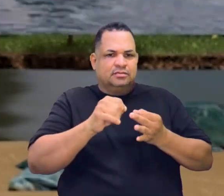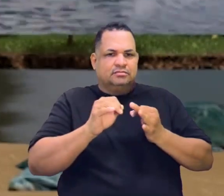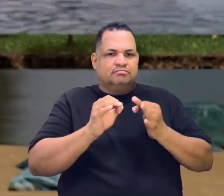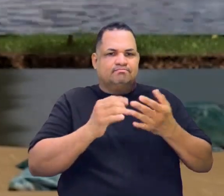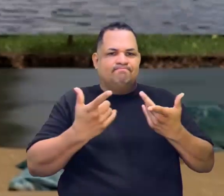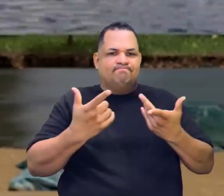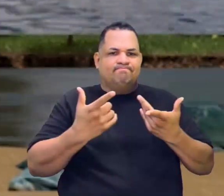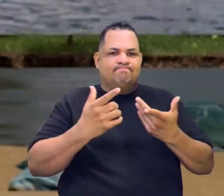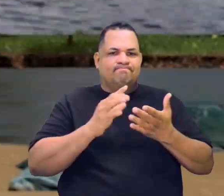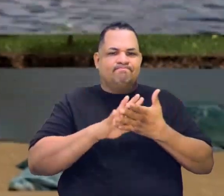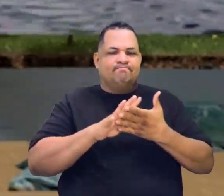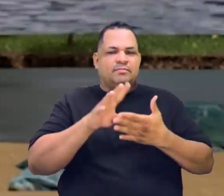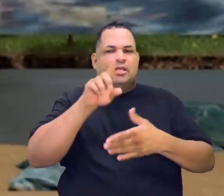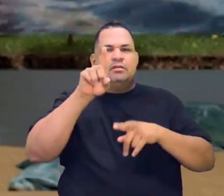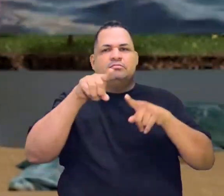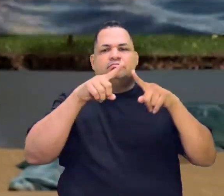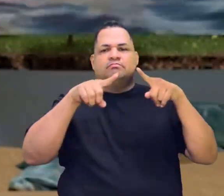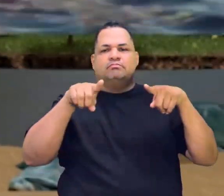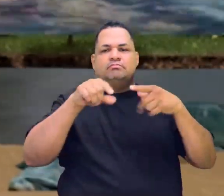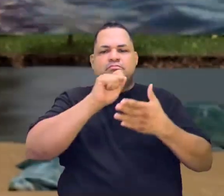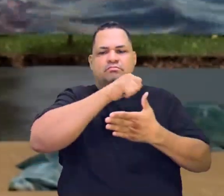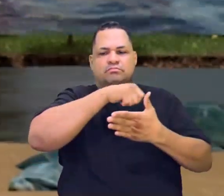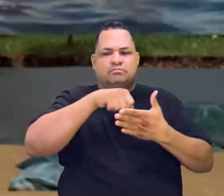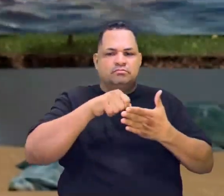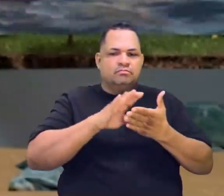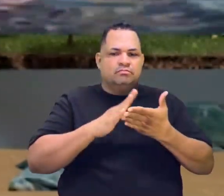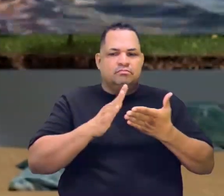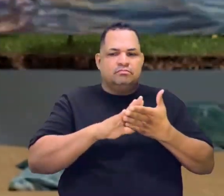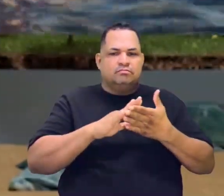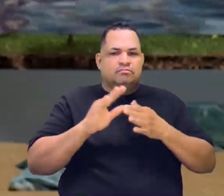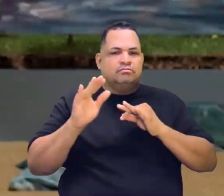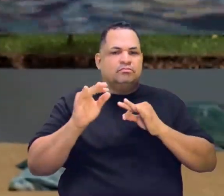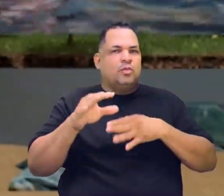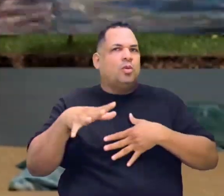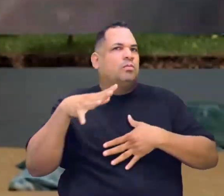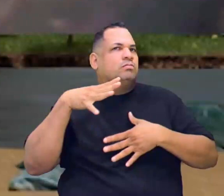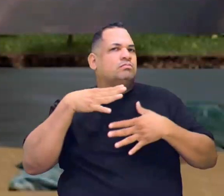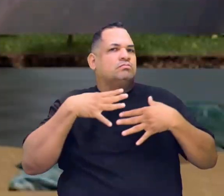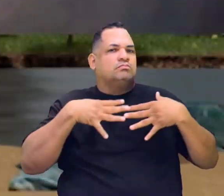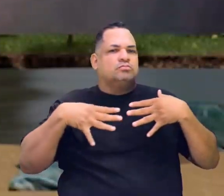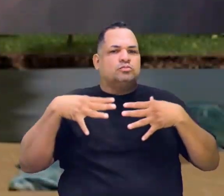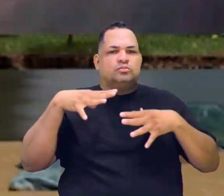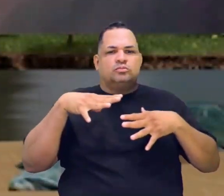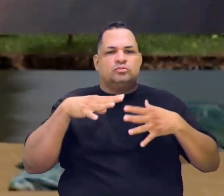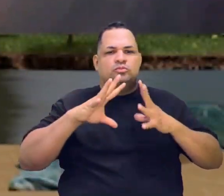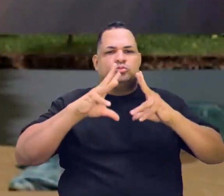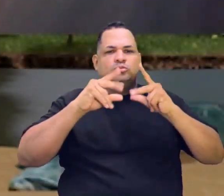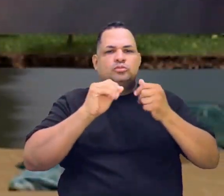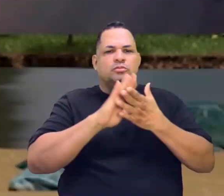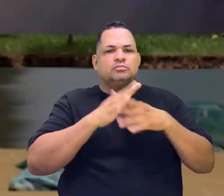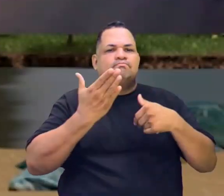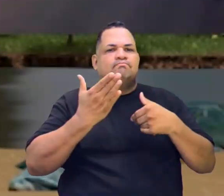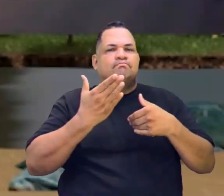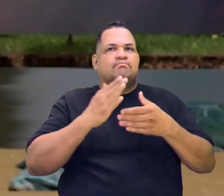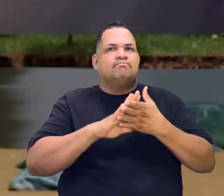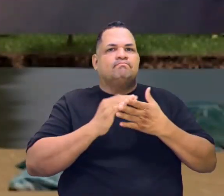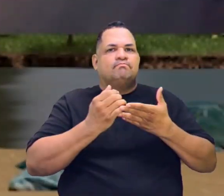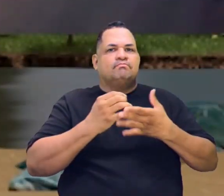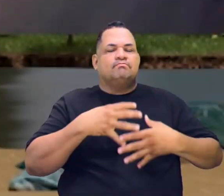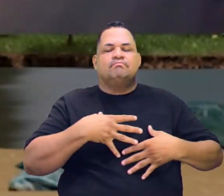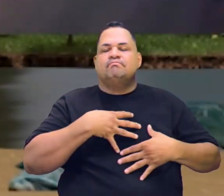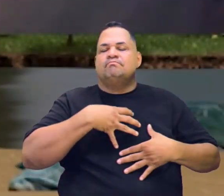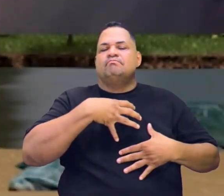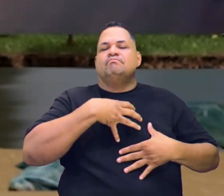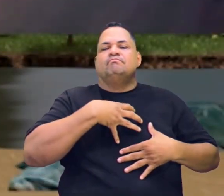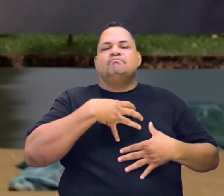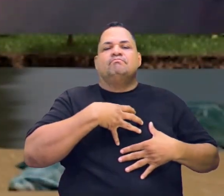de uma letra de uma música, para uma melodia, tudo tem que ter insight,